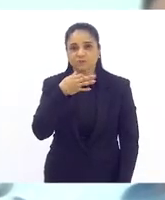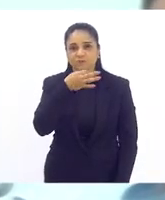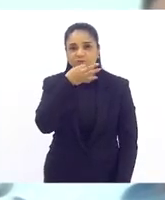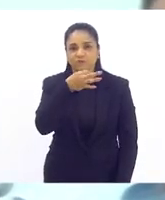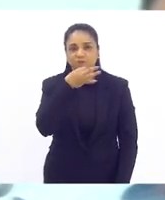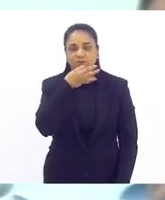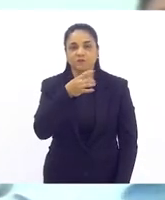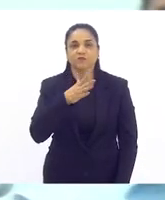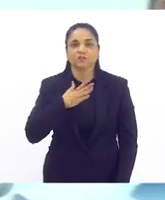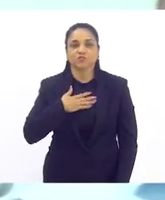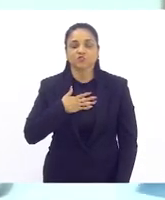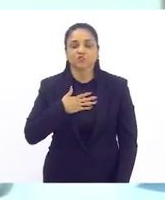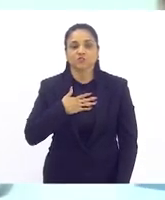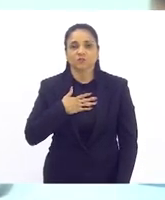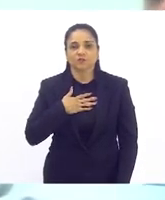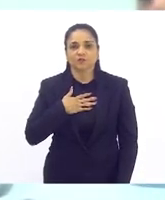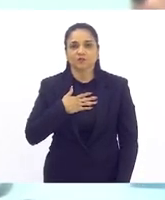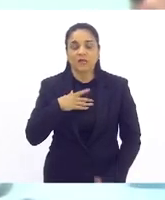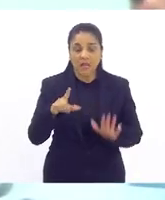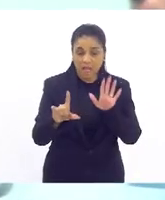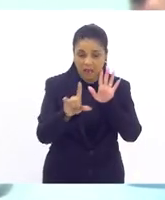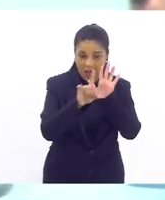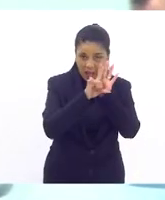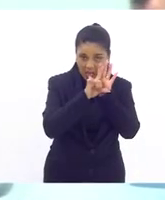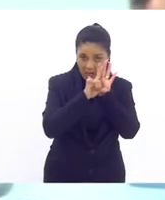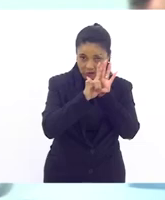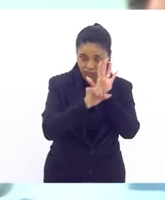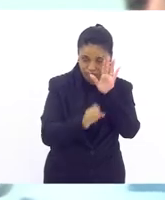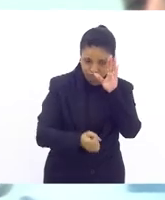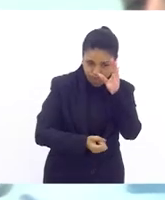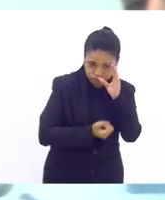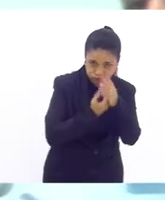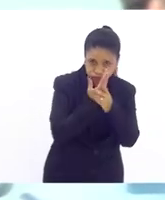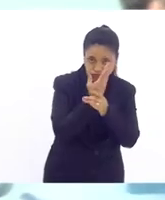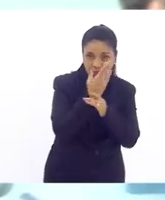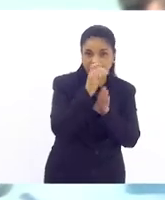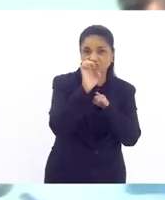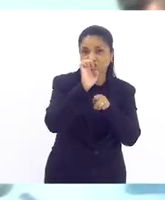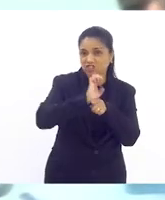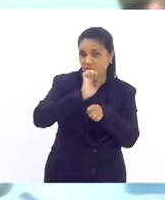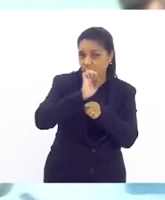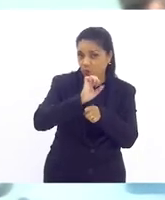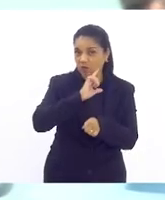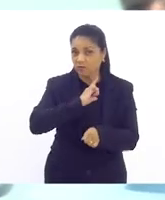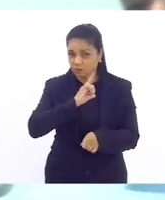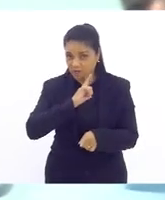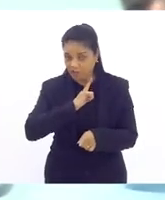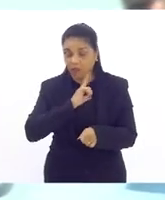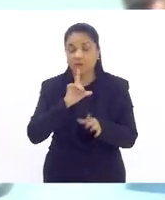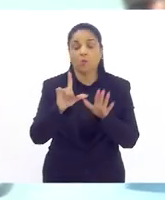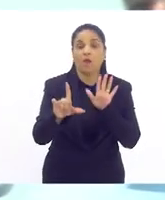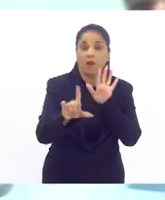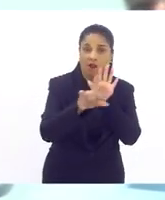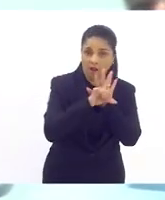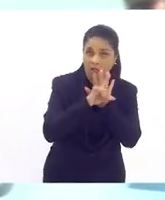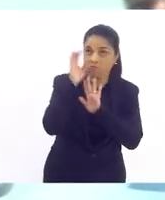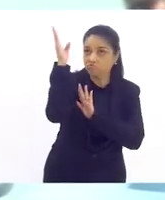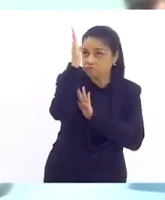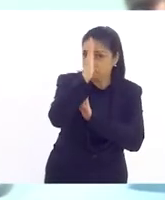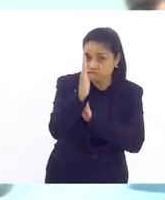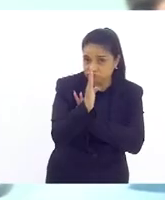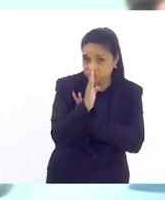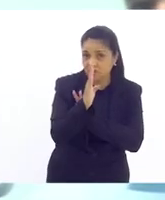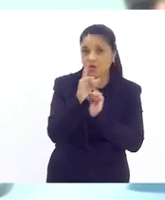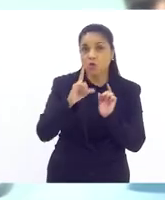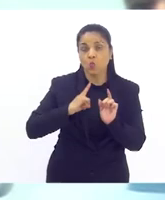temos uma lei estadual de mudanças do clima temos uma lei Nacional também Lembrando que